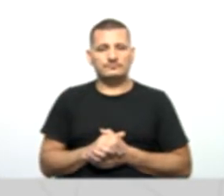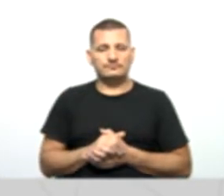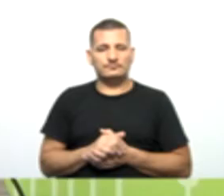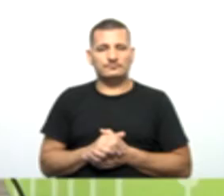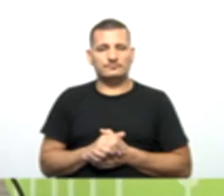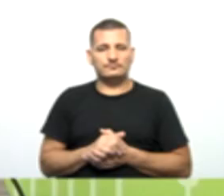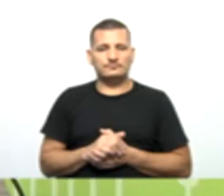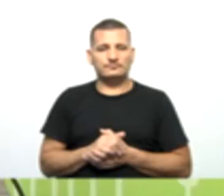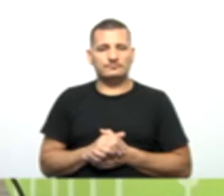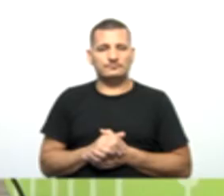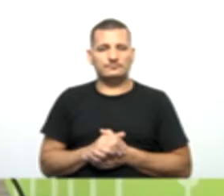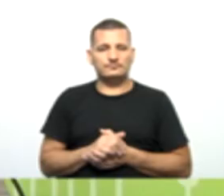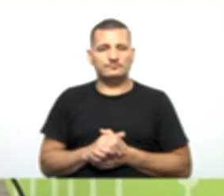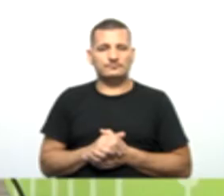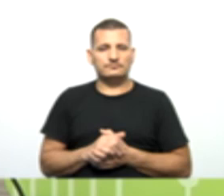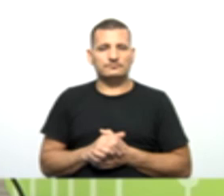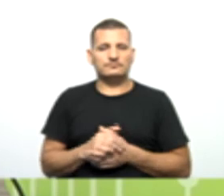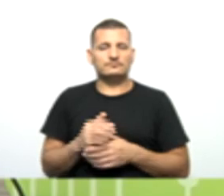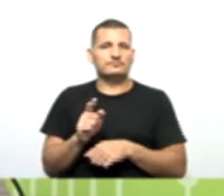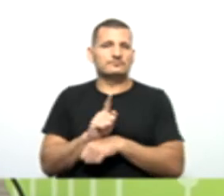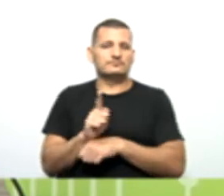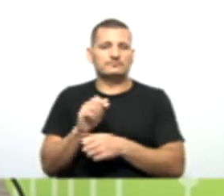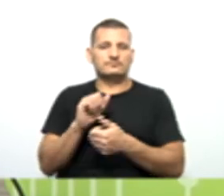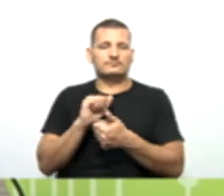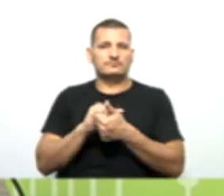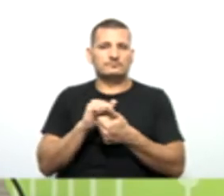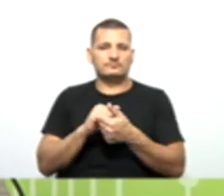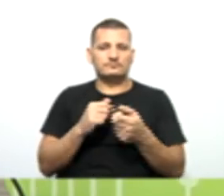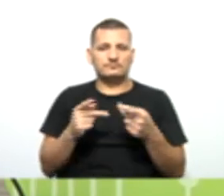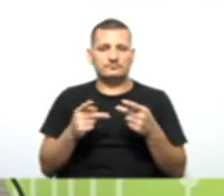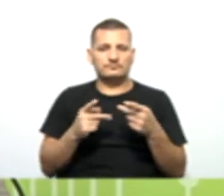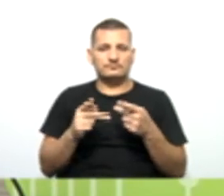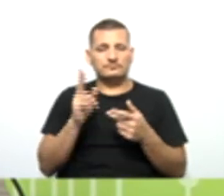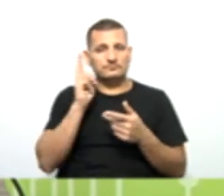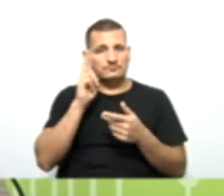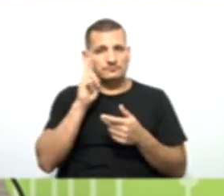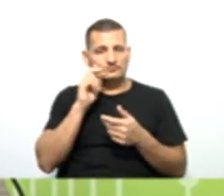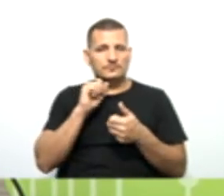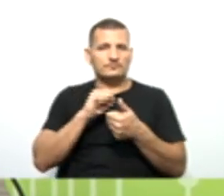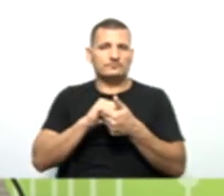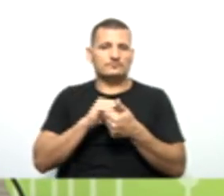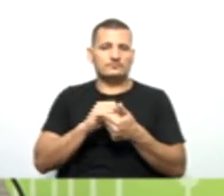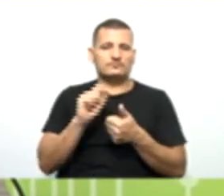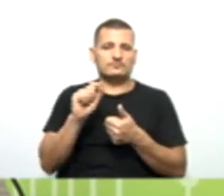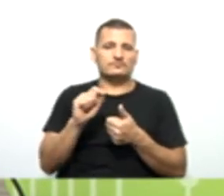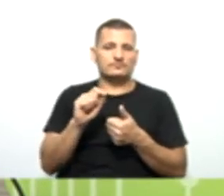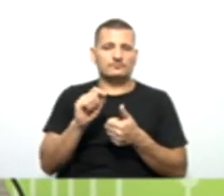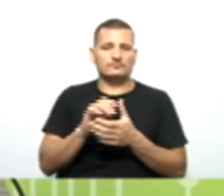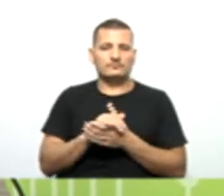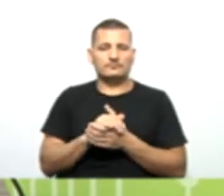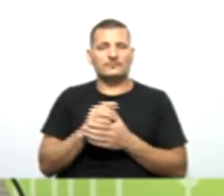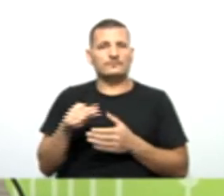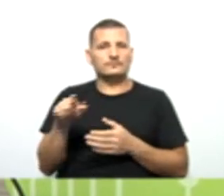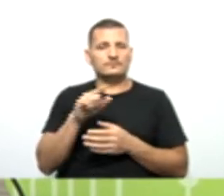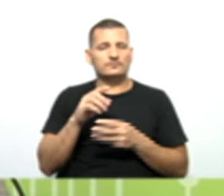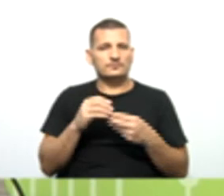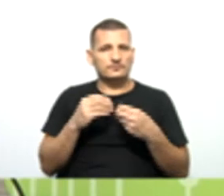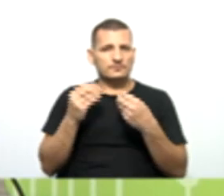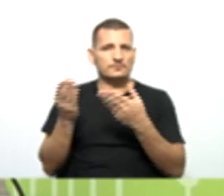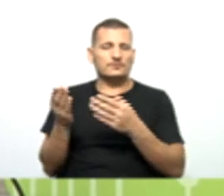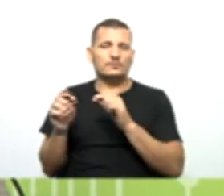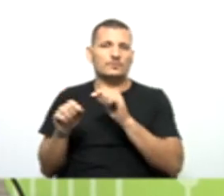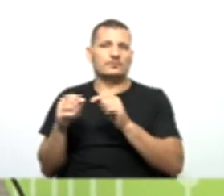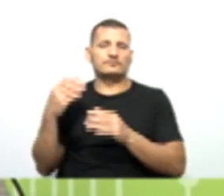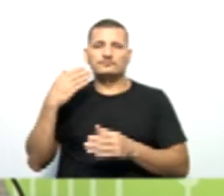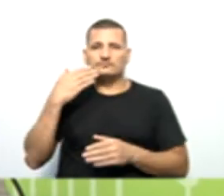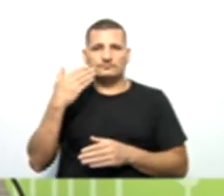dentro da gestão da qualidade do nosso projeto. Lembrando que a qualidade é o quê? É você entregar aquilo que foi